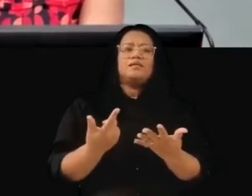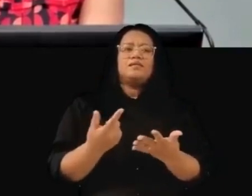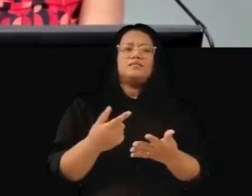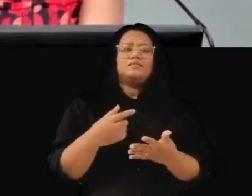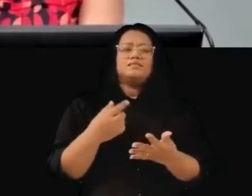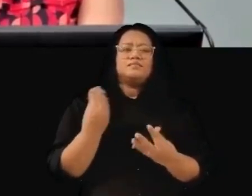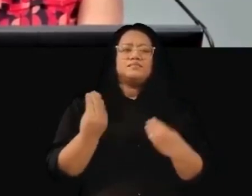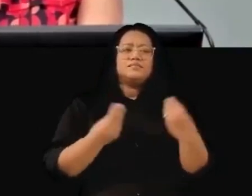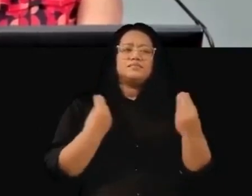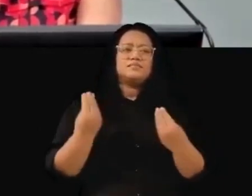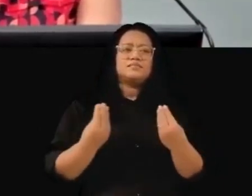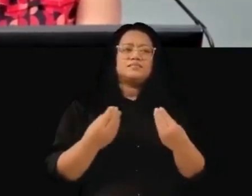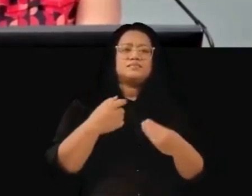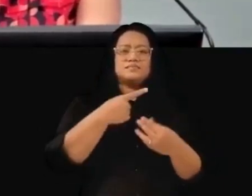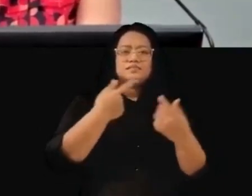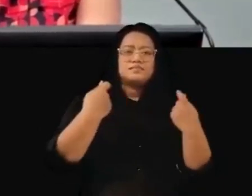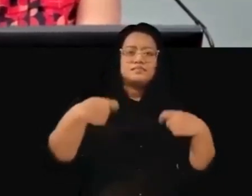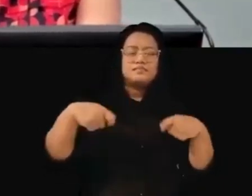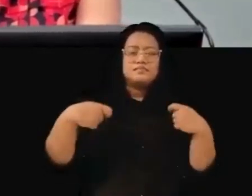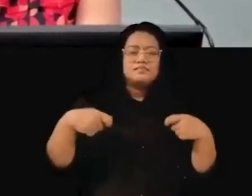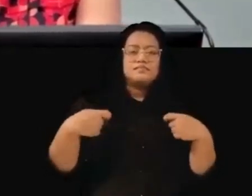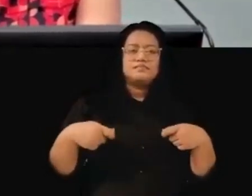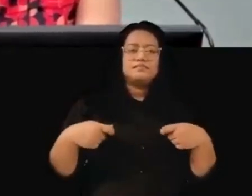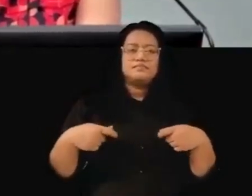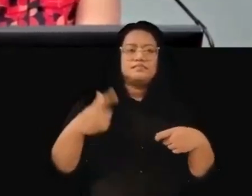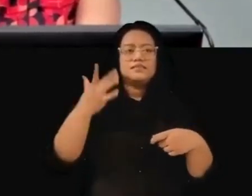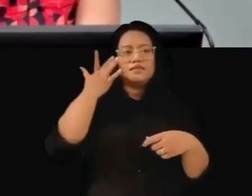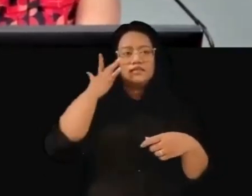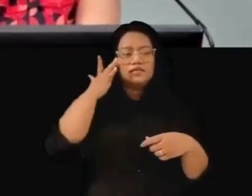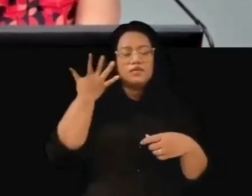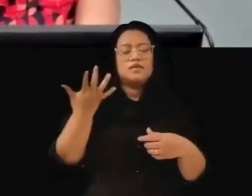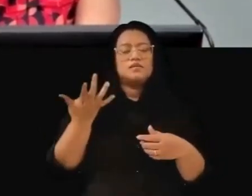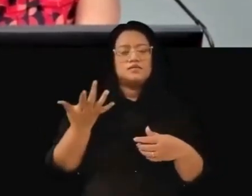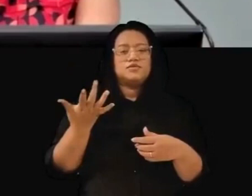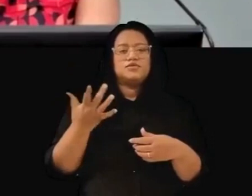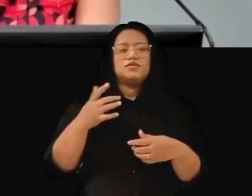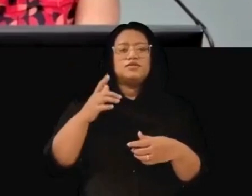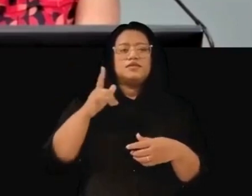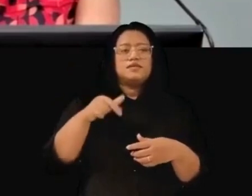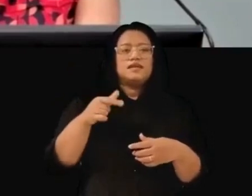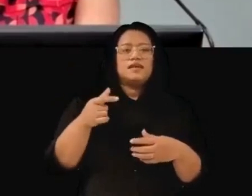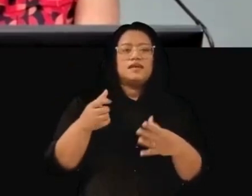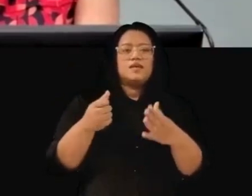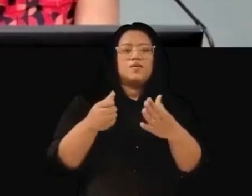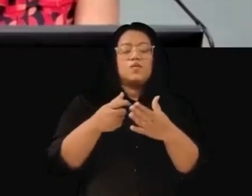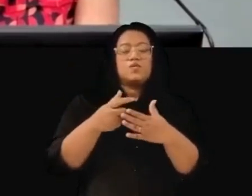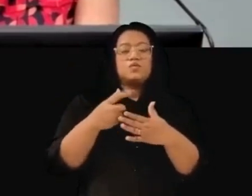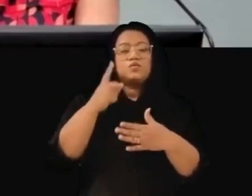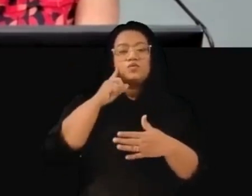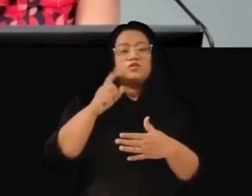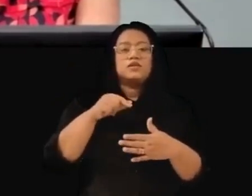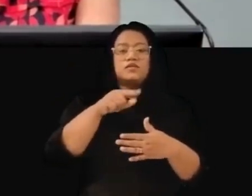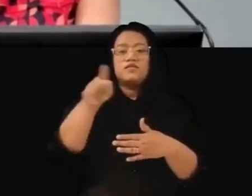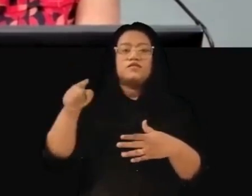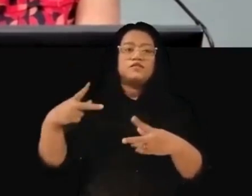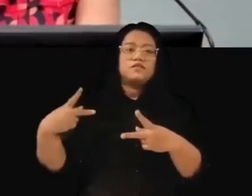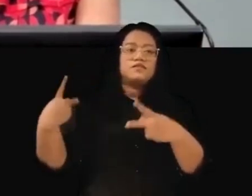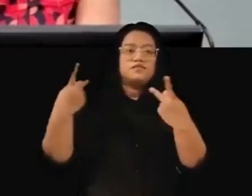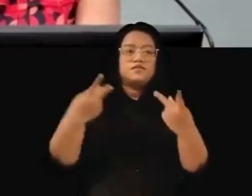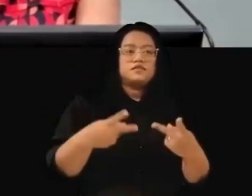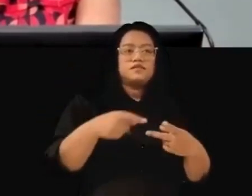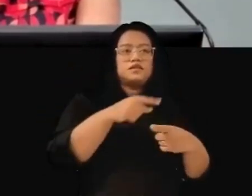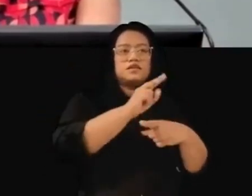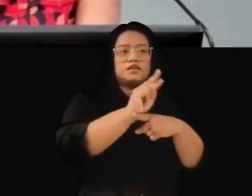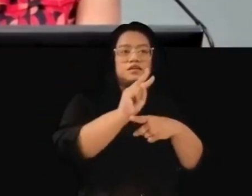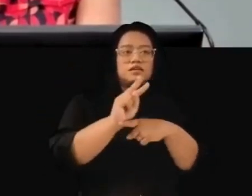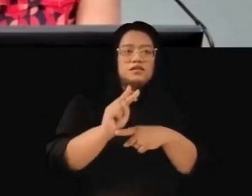talvez a necessidade, né? E eu acho que aí seria, não sei quantos dos senhores e senhoras tiveram a oportunidade de visitar uma unidade de conservação, de